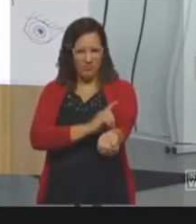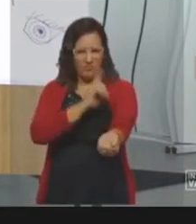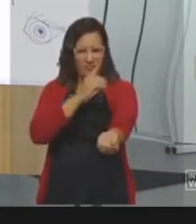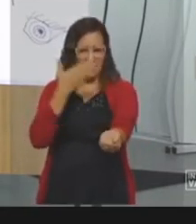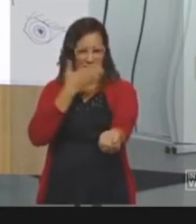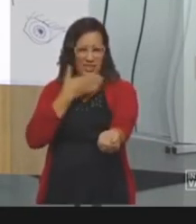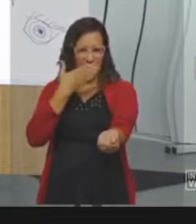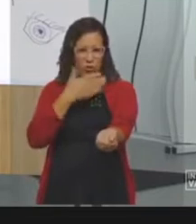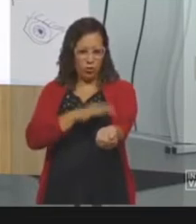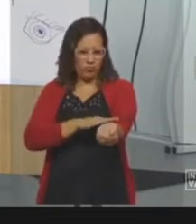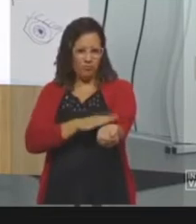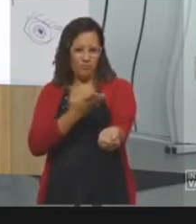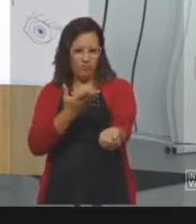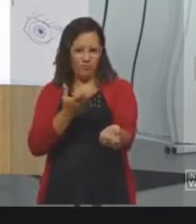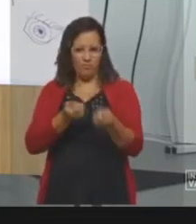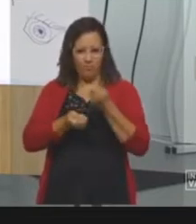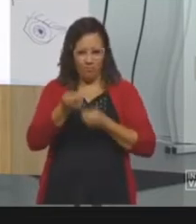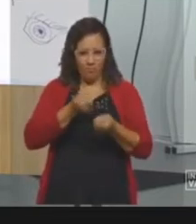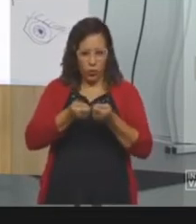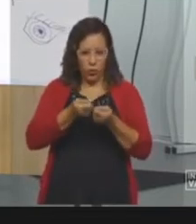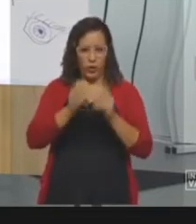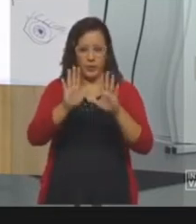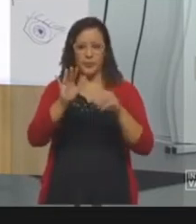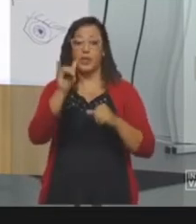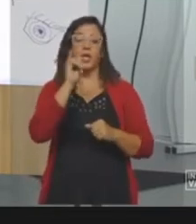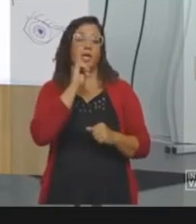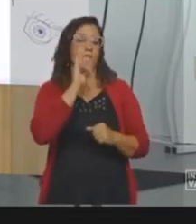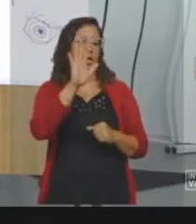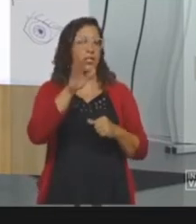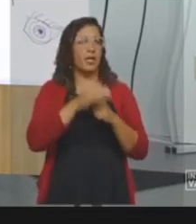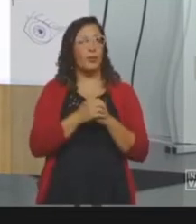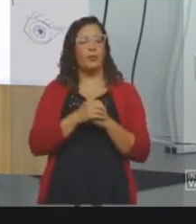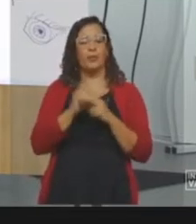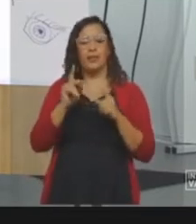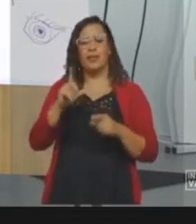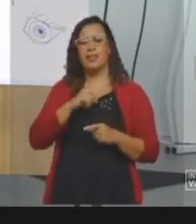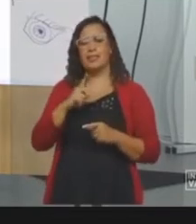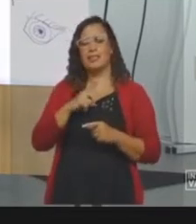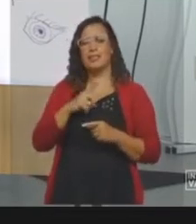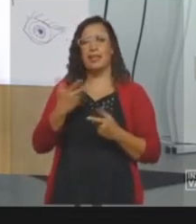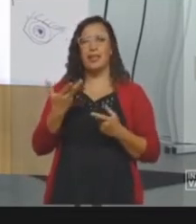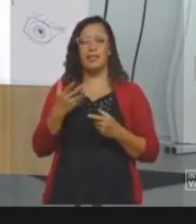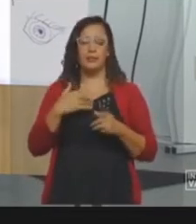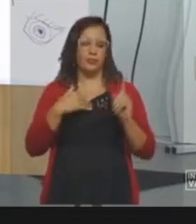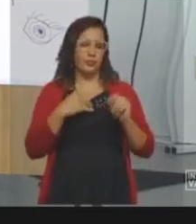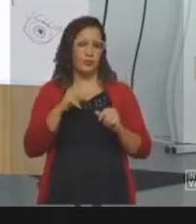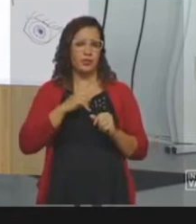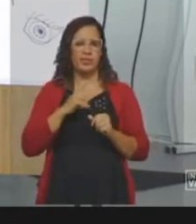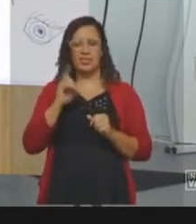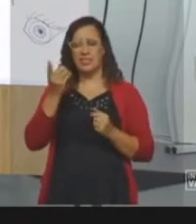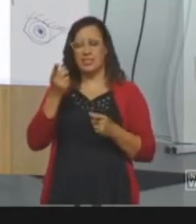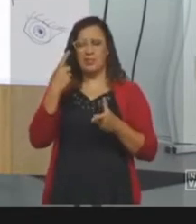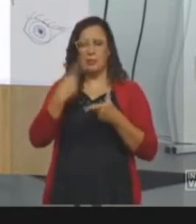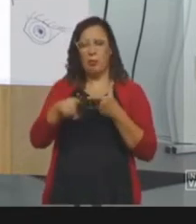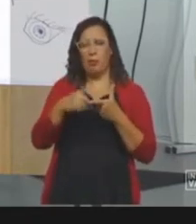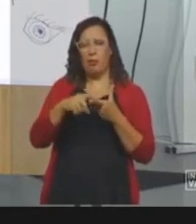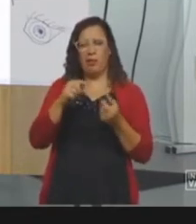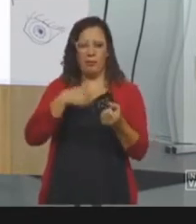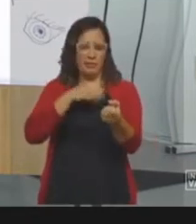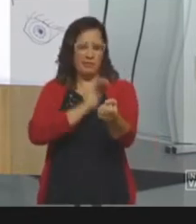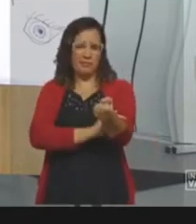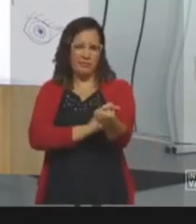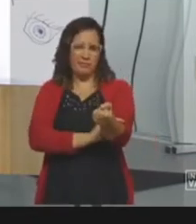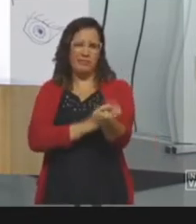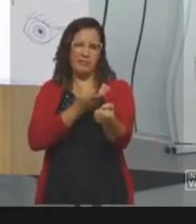para controlar o nível de glicose no sangue. Vamos pensar aí numa pessoa que tem deficiência de insulina, que é o